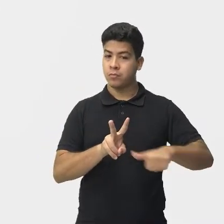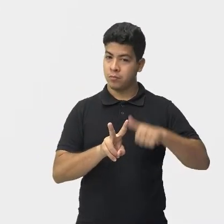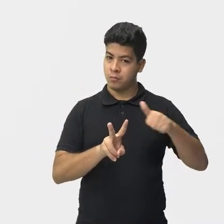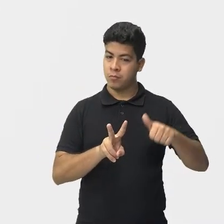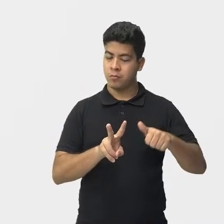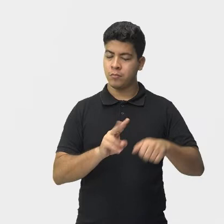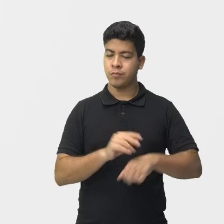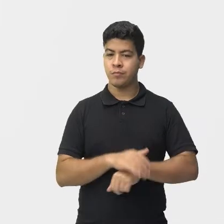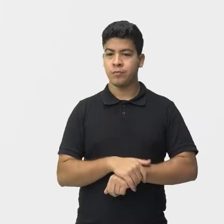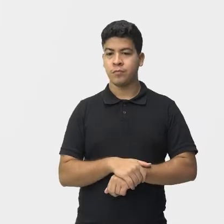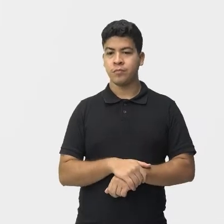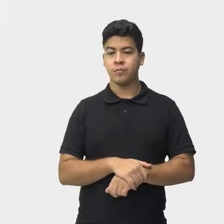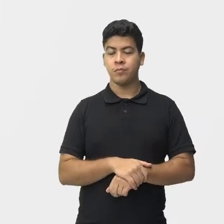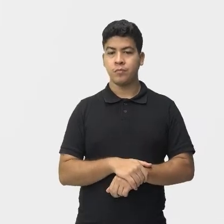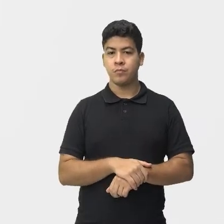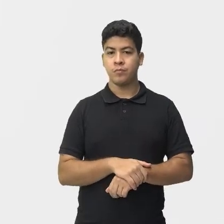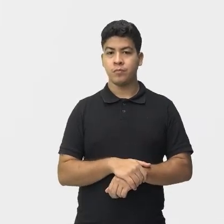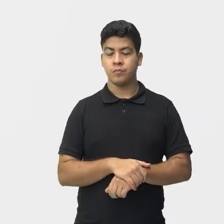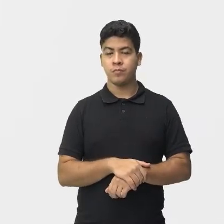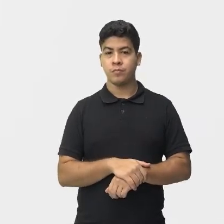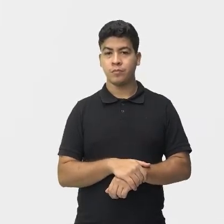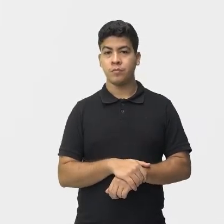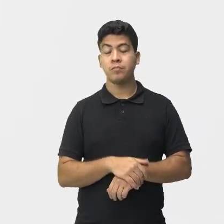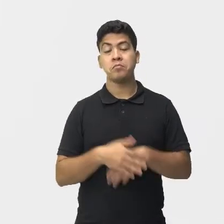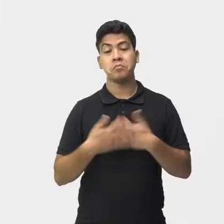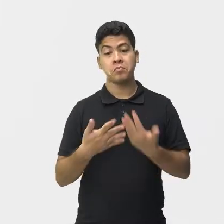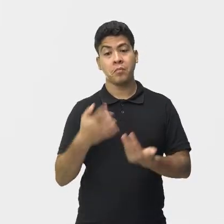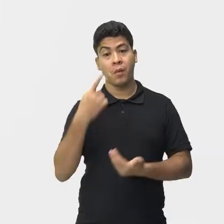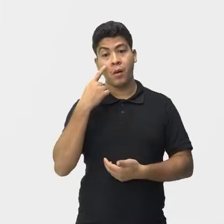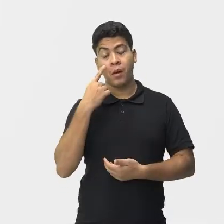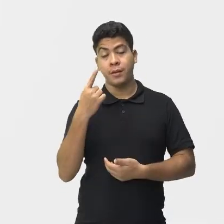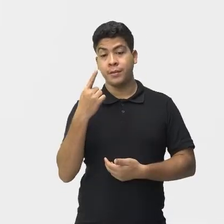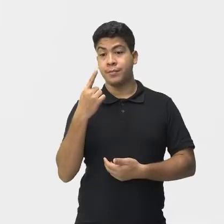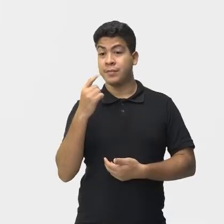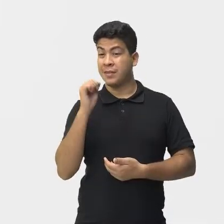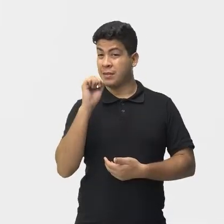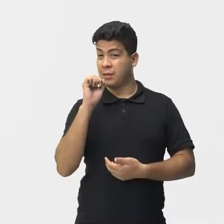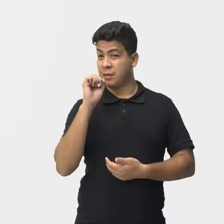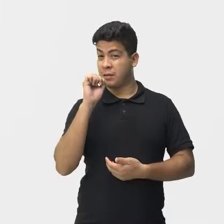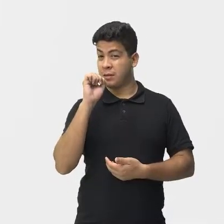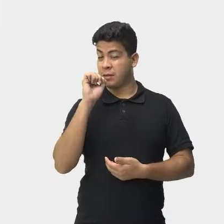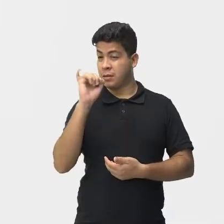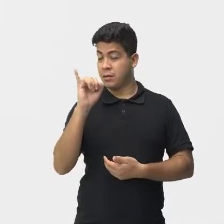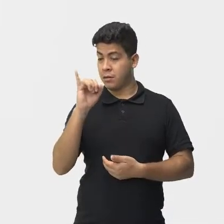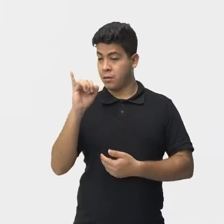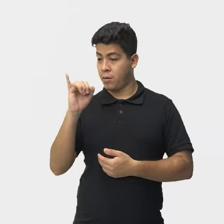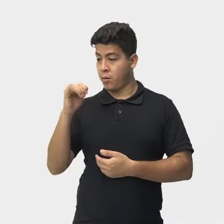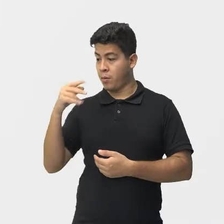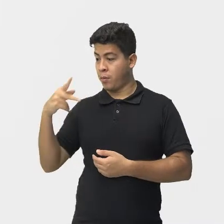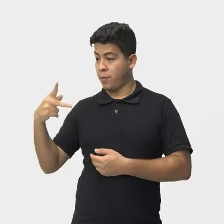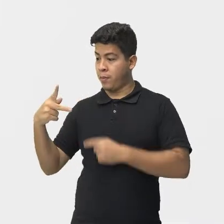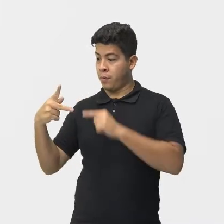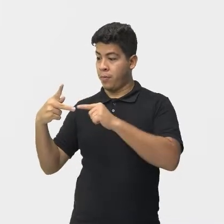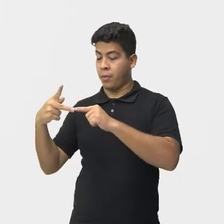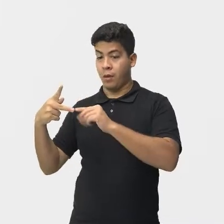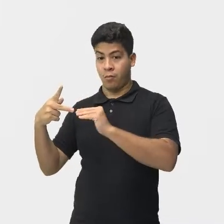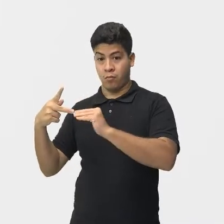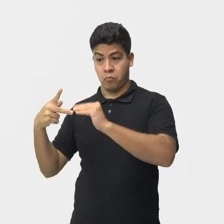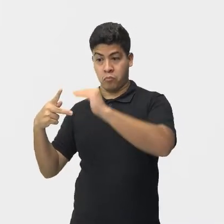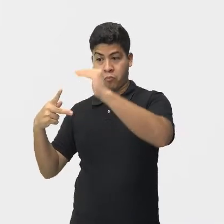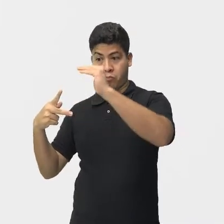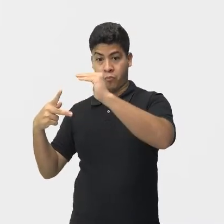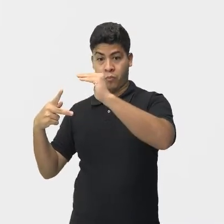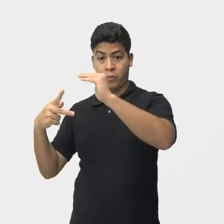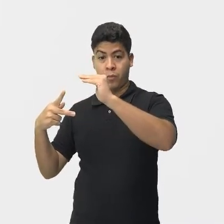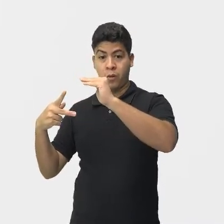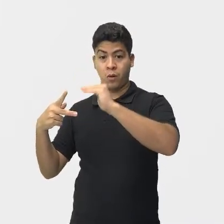ser inversamente proporcional, hein, pessoal? Significa que se eu aumentar o valor de uma, eu estarei diminuindo o